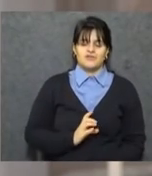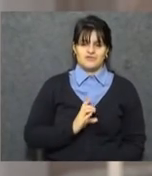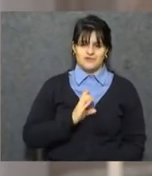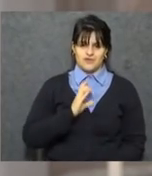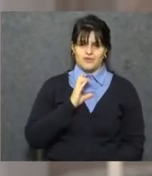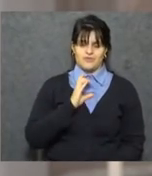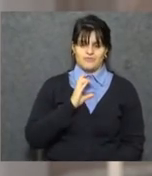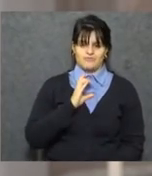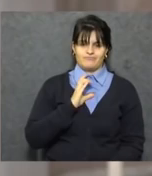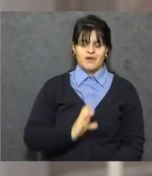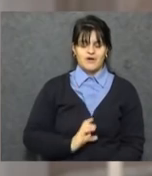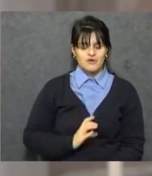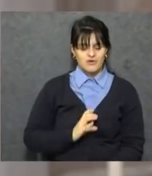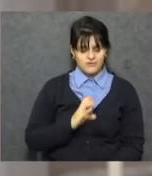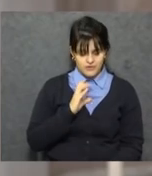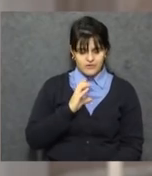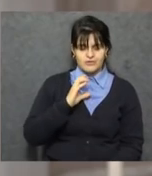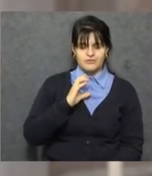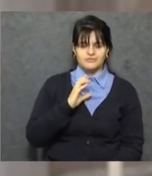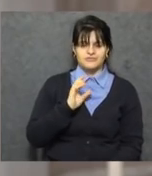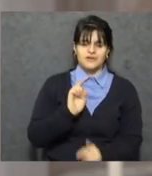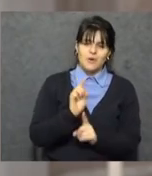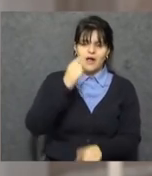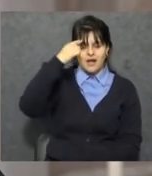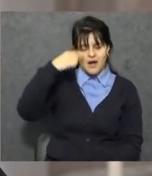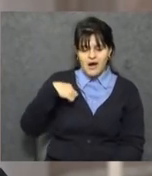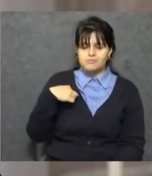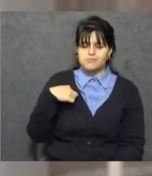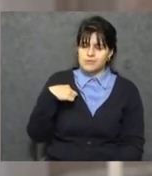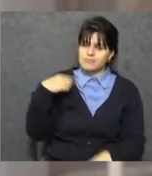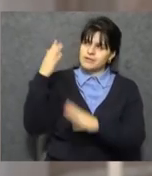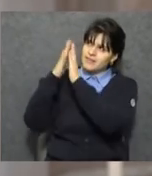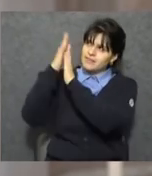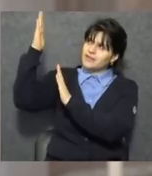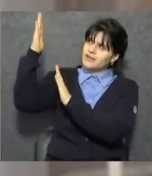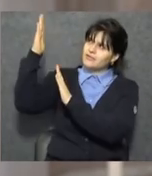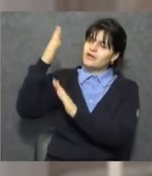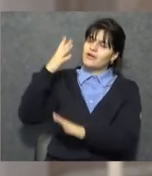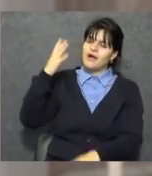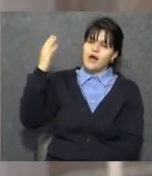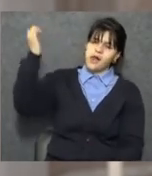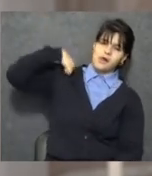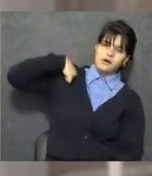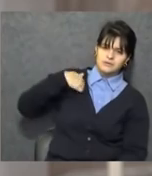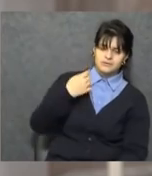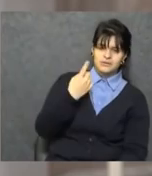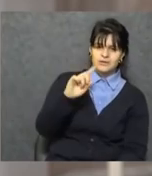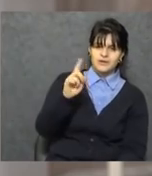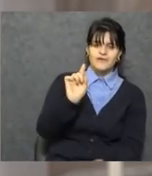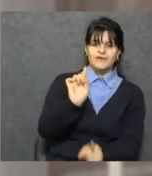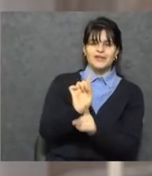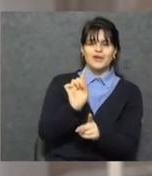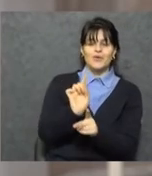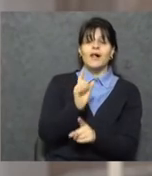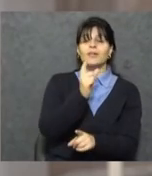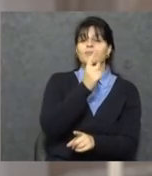Confiou, pois que sabia que Deus não a deixaria só, conforme a promessa daquela senhora mais brilhante que o